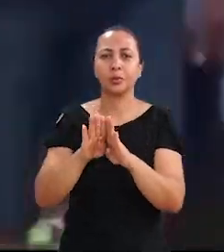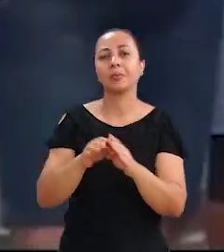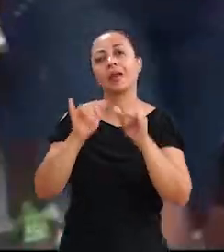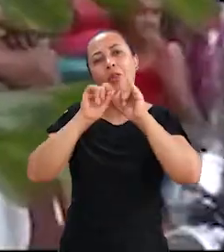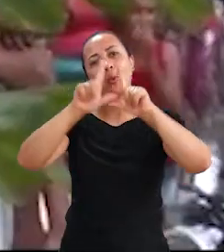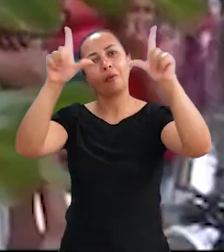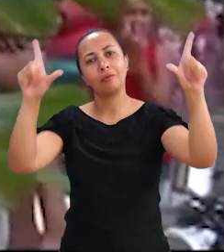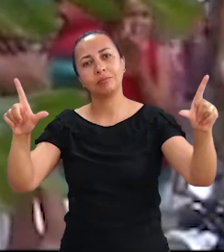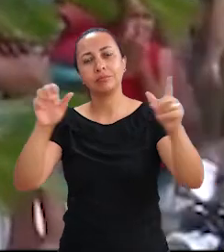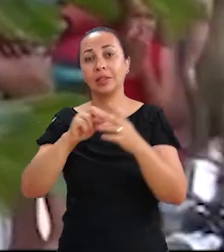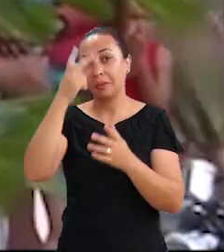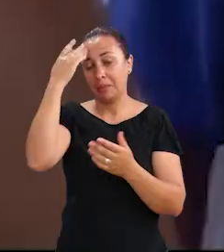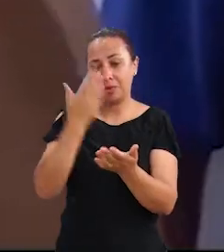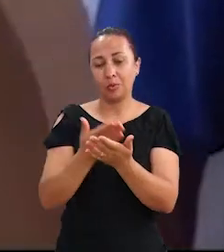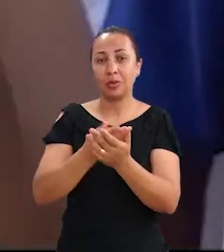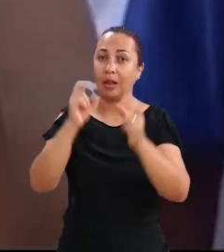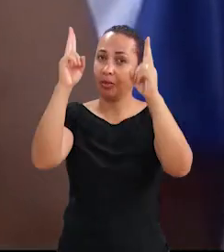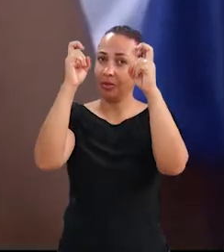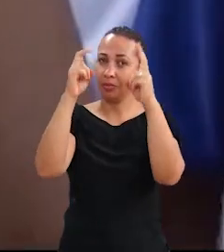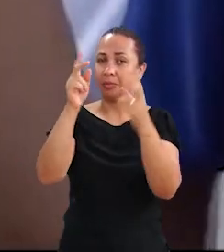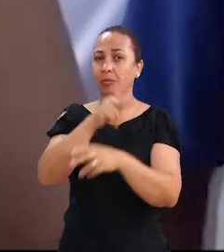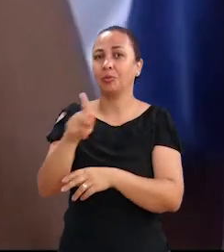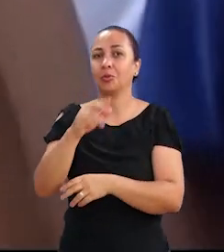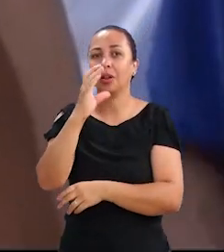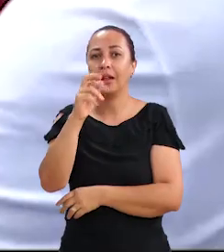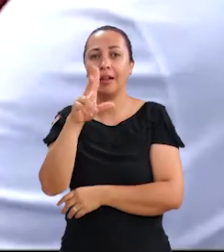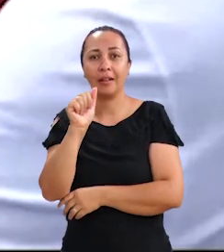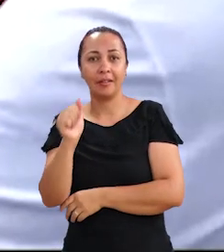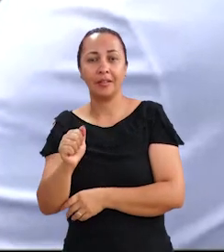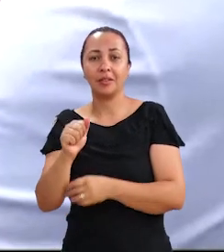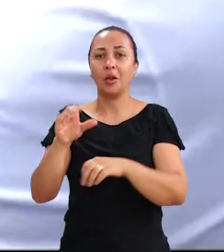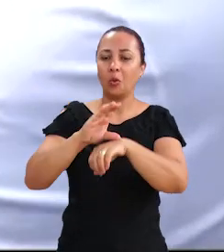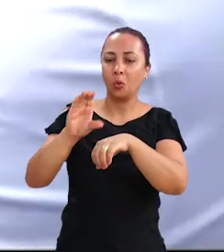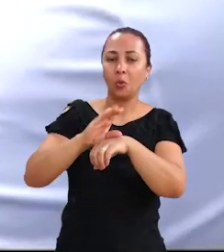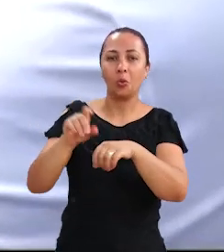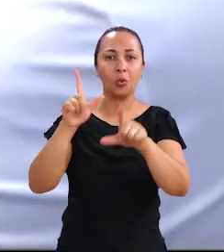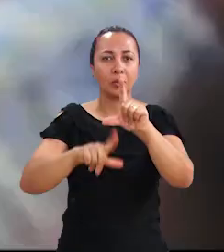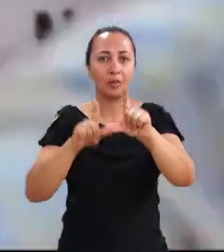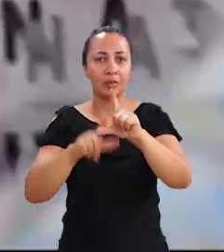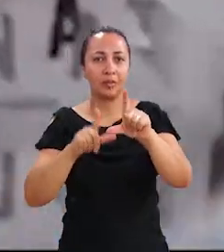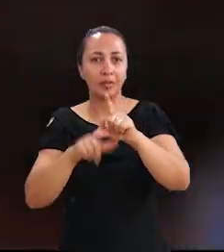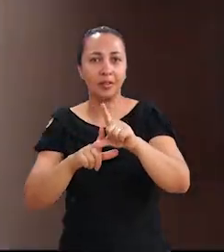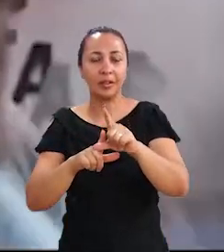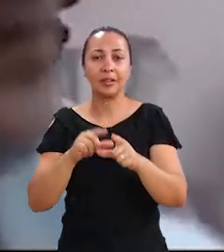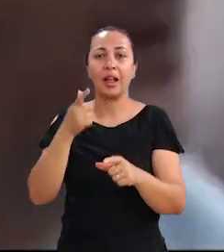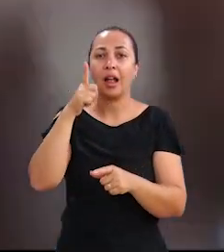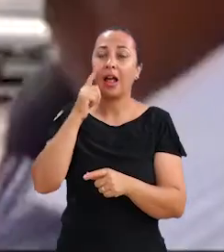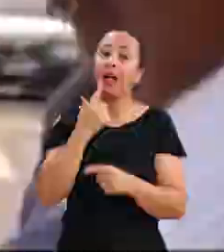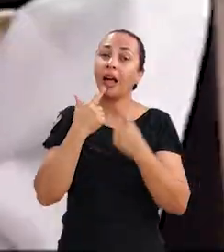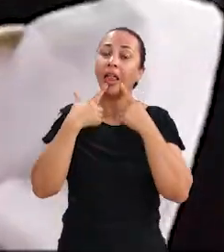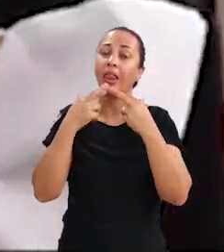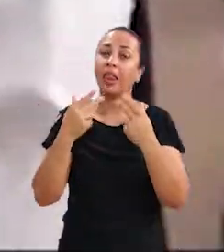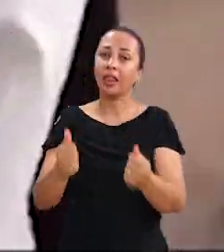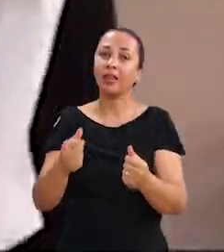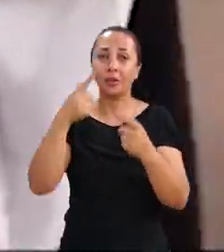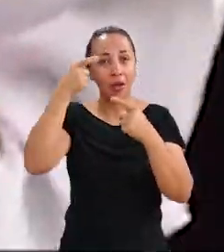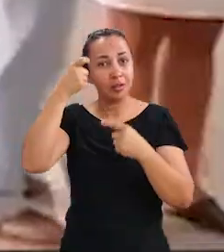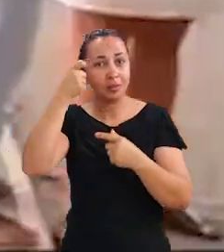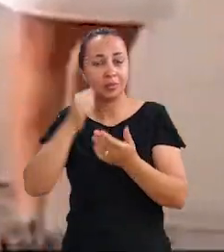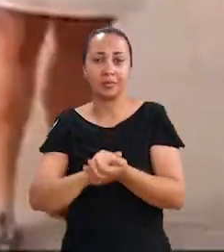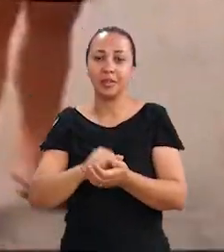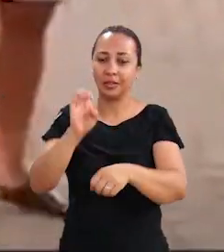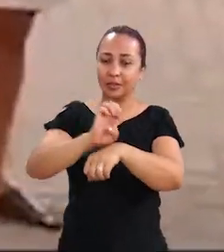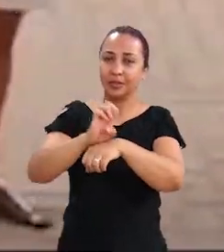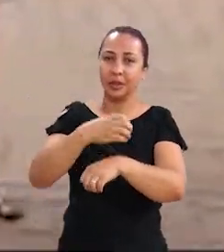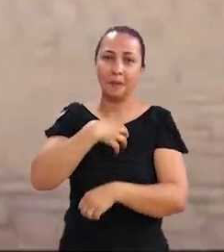publicidade. Para estudar a temática, a professora Carla Severiano, do curso de Letras com habilitação em Língua Espanhola, realizado na